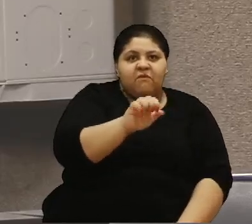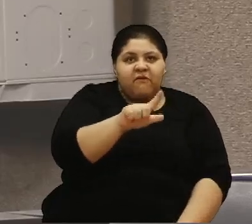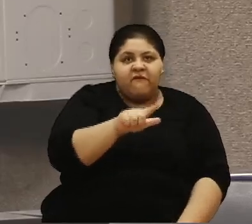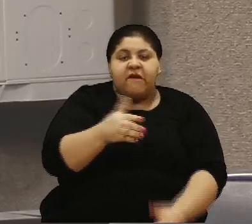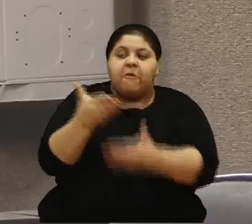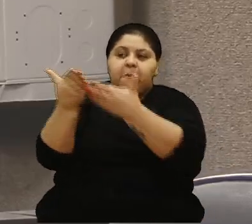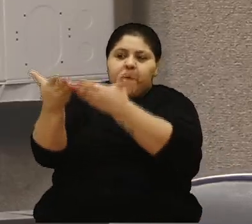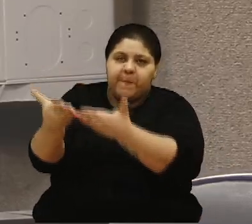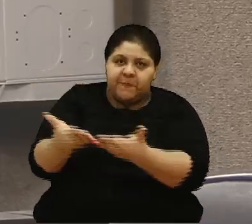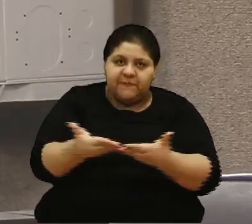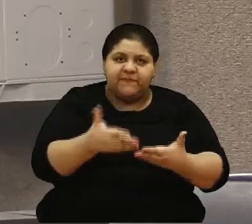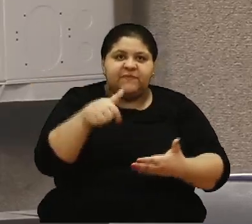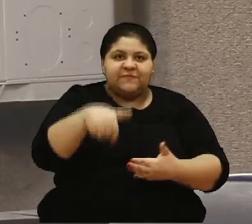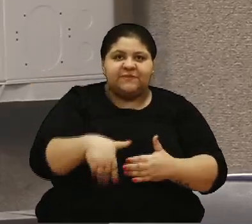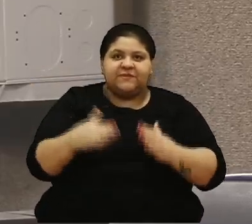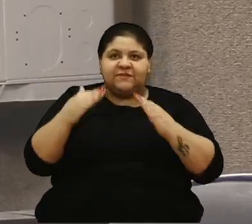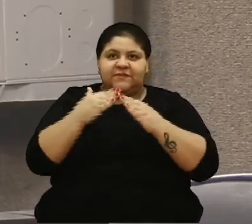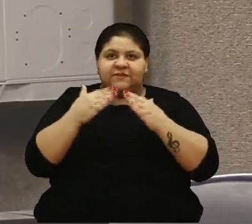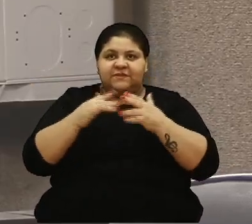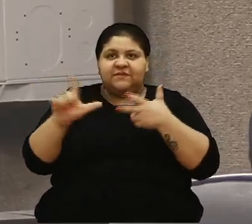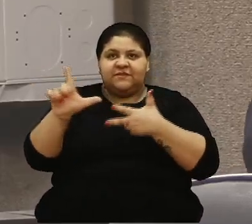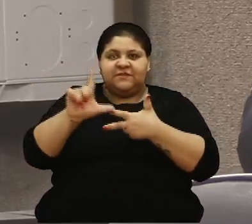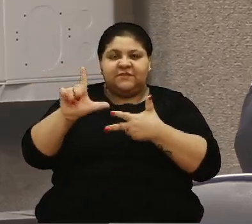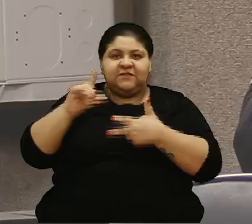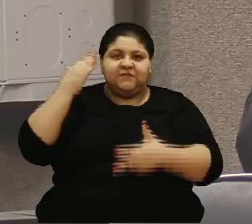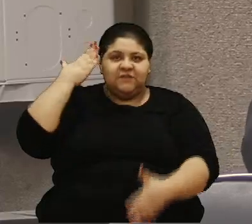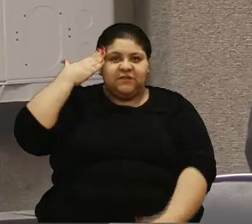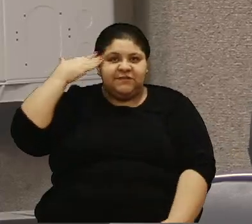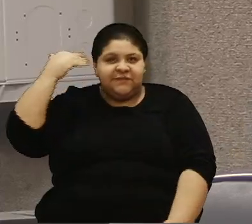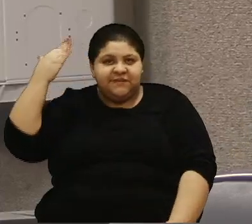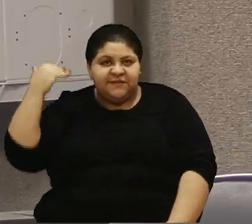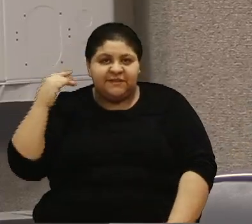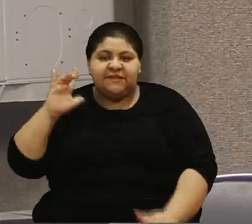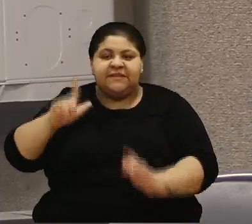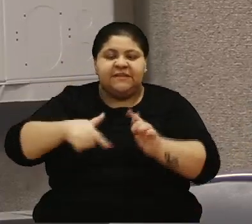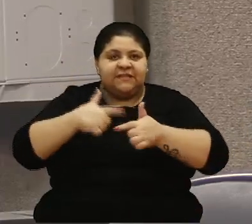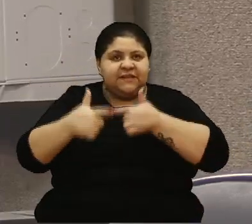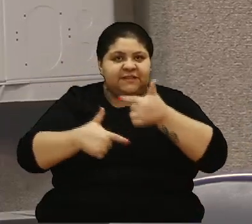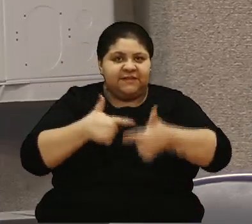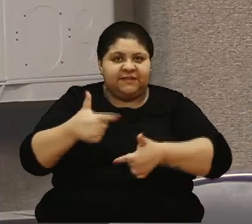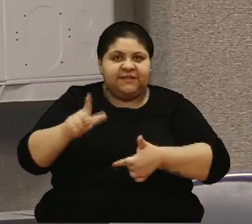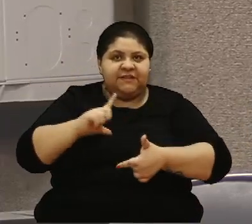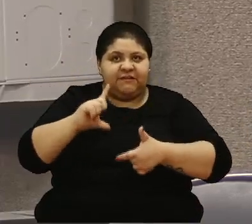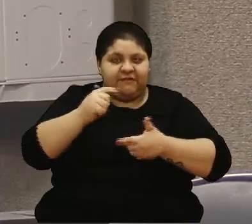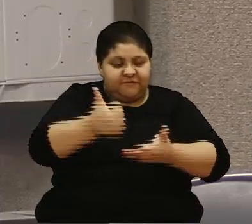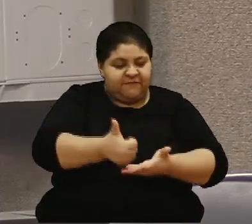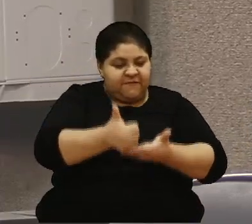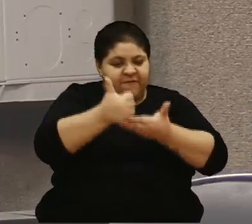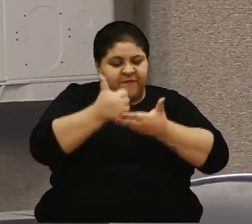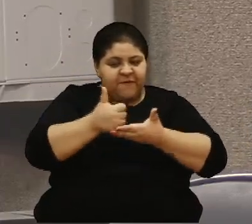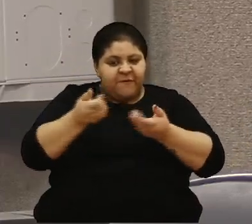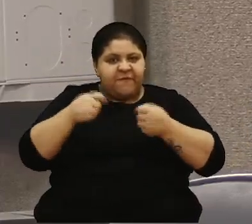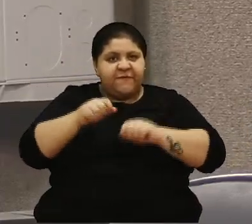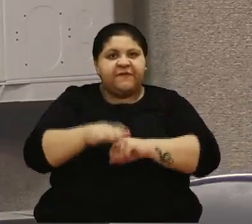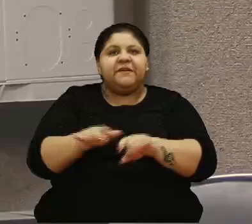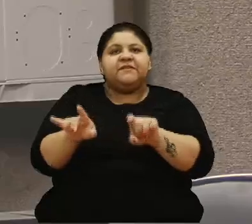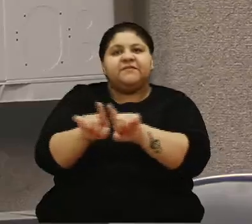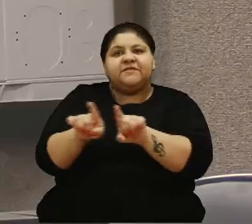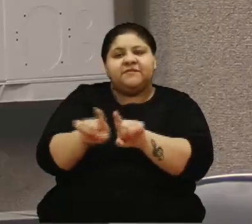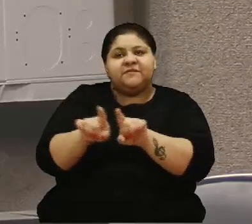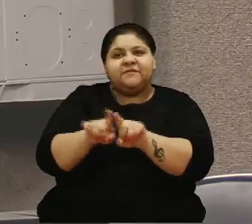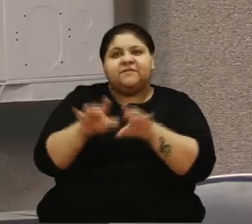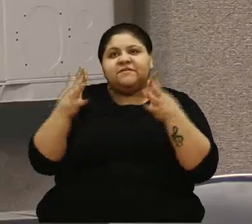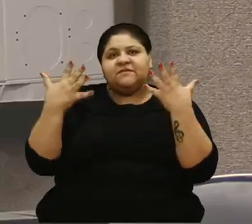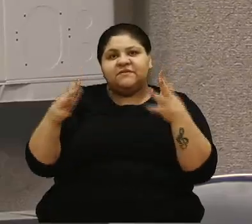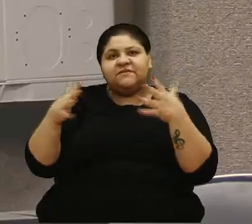bem-vindo a essa Casa Legislativa. Sucesso nessa empreitada. Conte conosco aí quando precisar. E também fazer a nossa